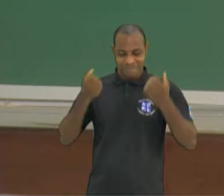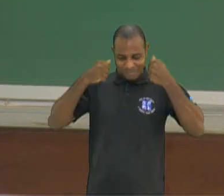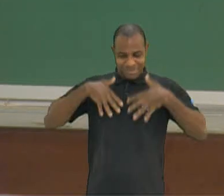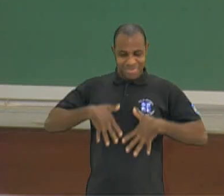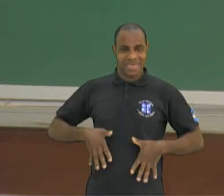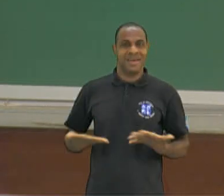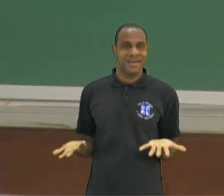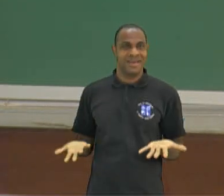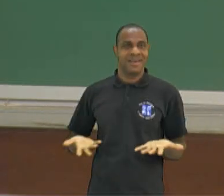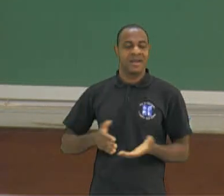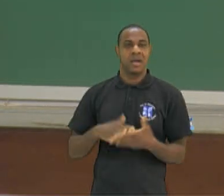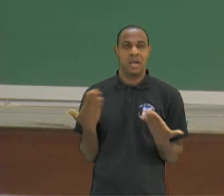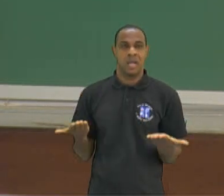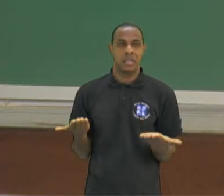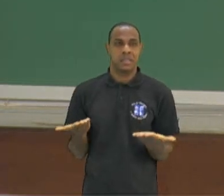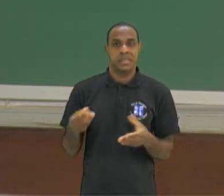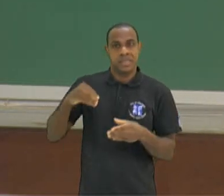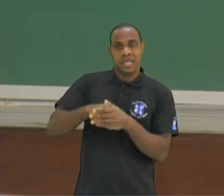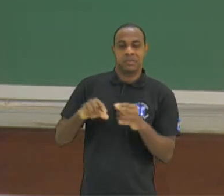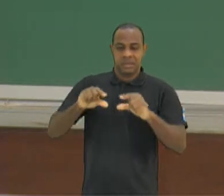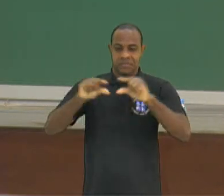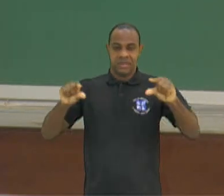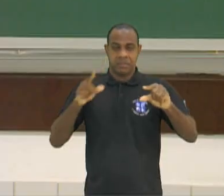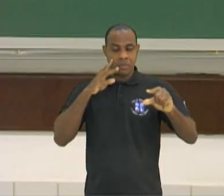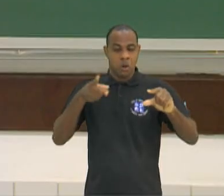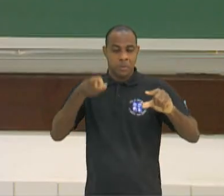Mas, assim, dentro da frase, nós temos que